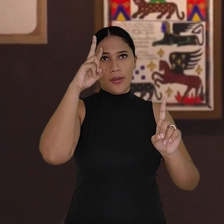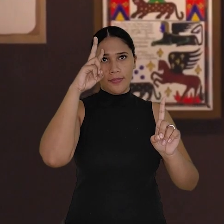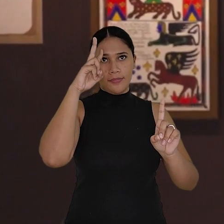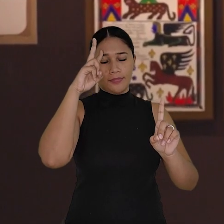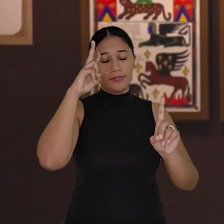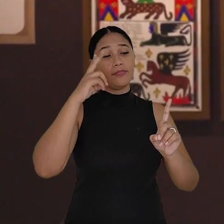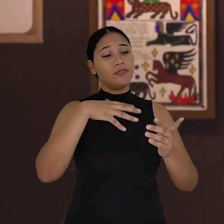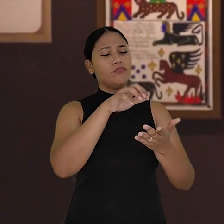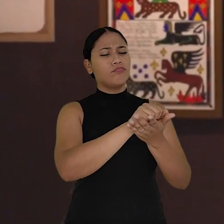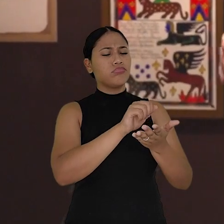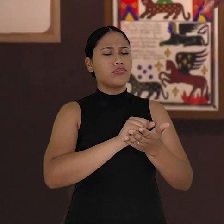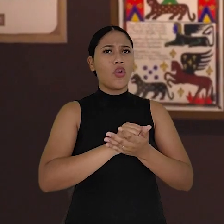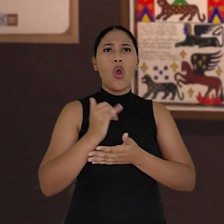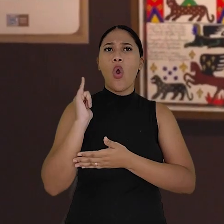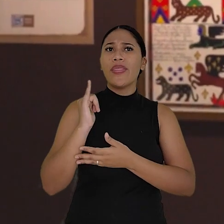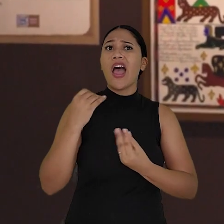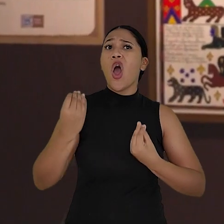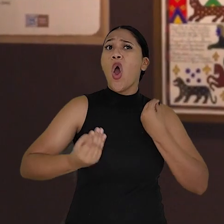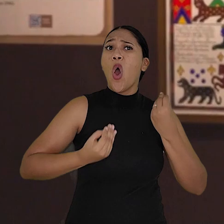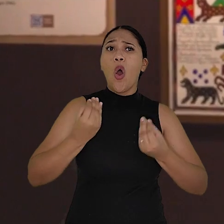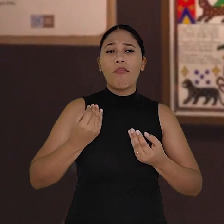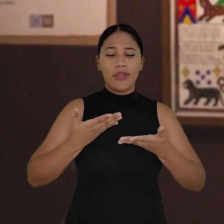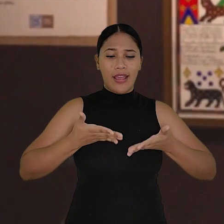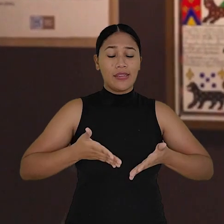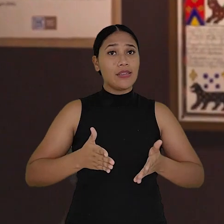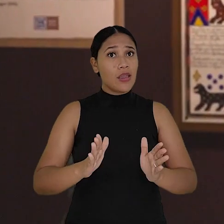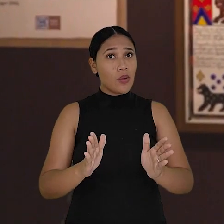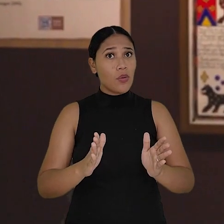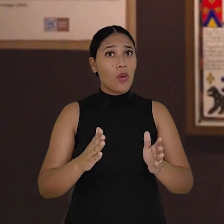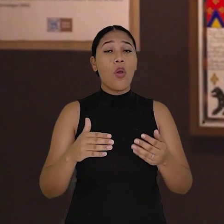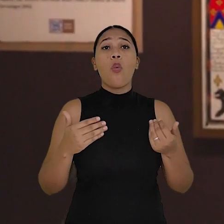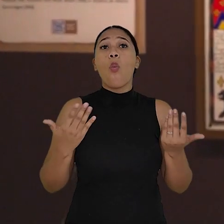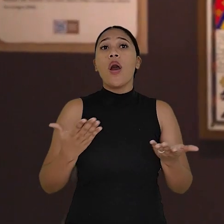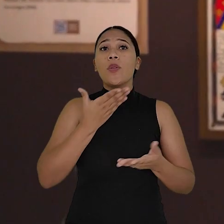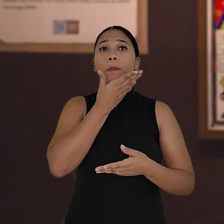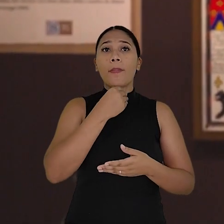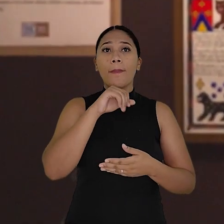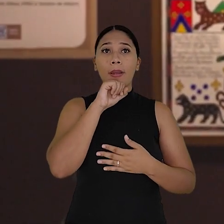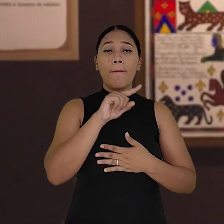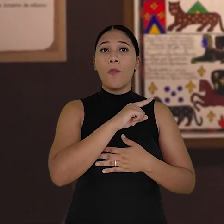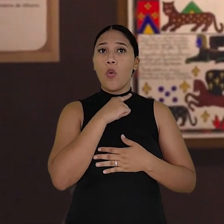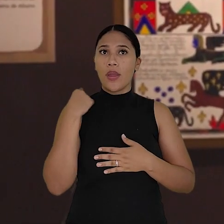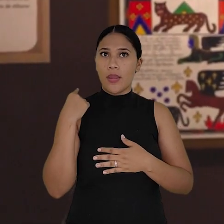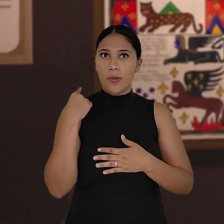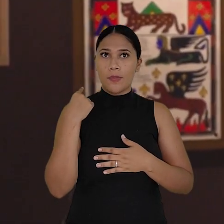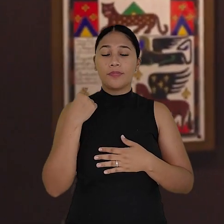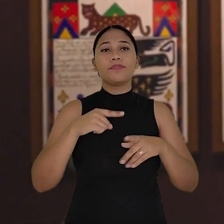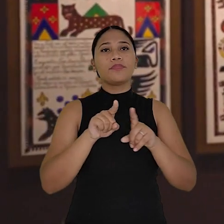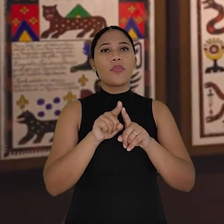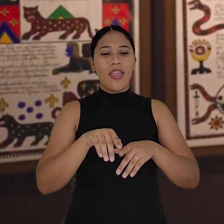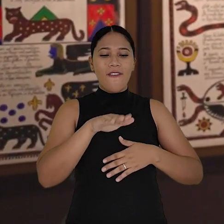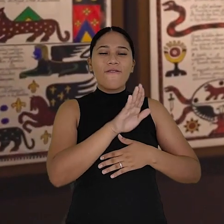da vida dele, tá? Então ele vai contar quando ele nasceu, quando o pai dele